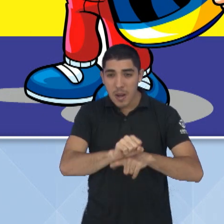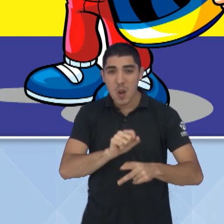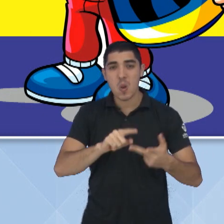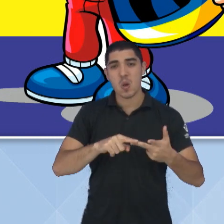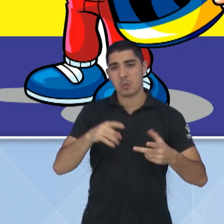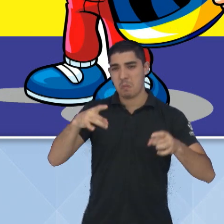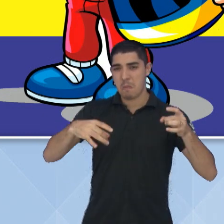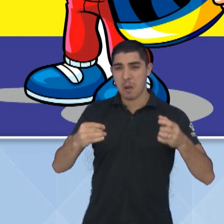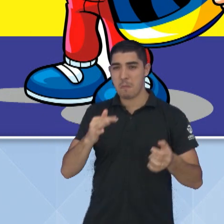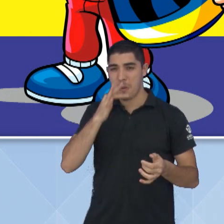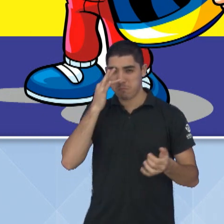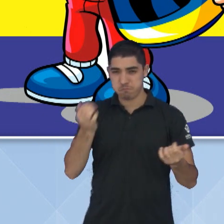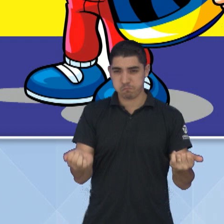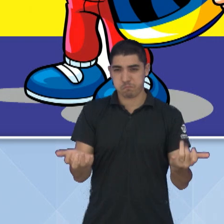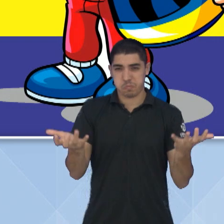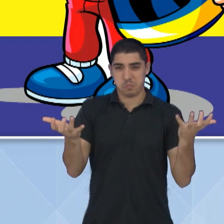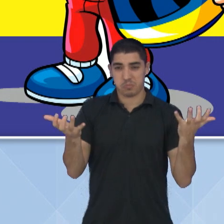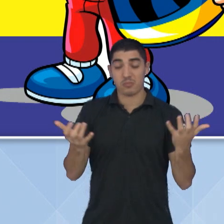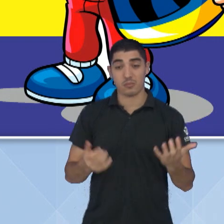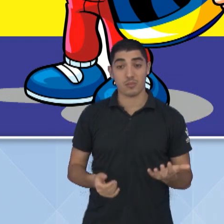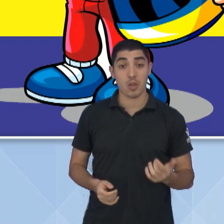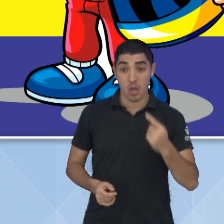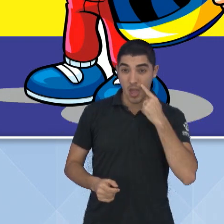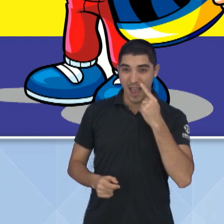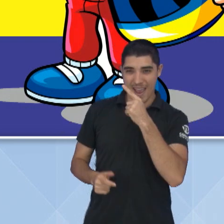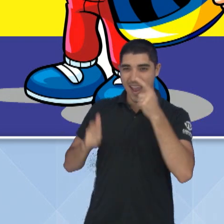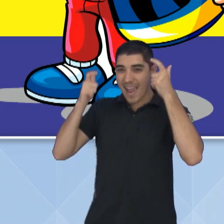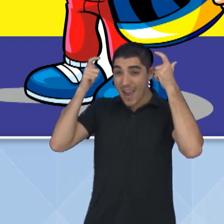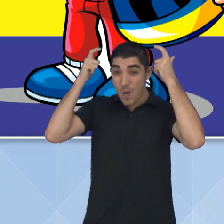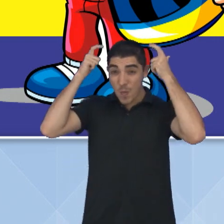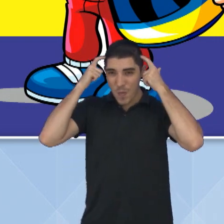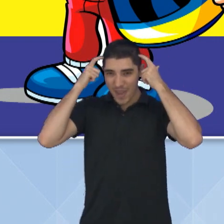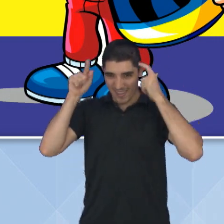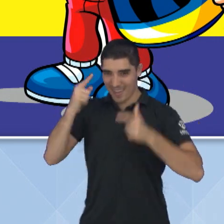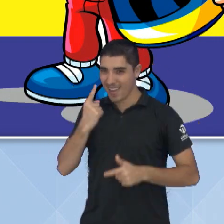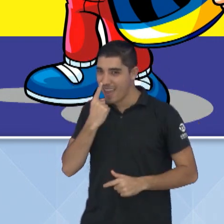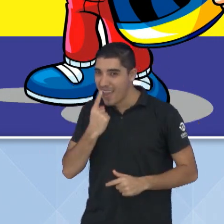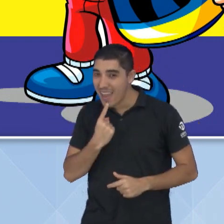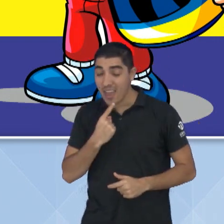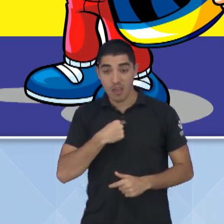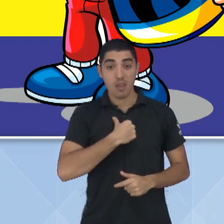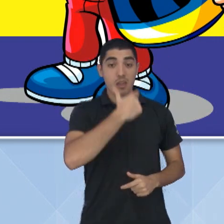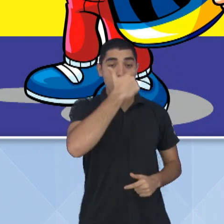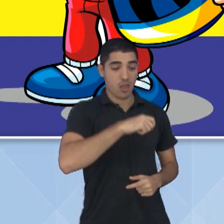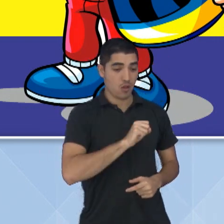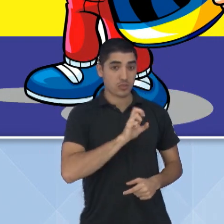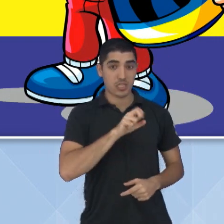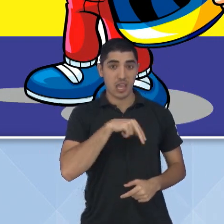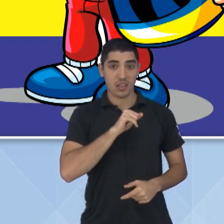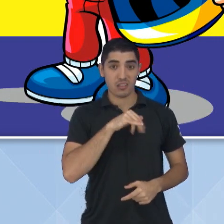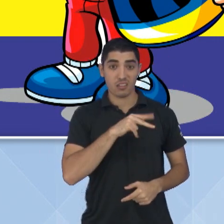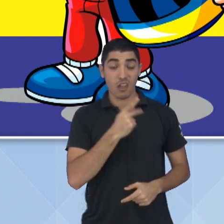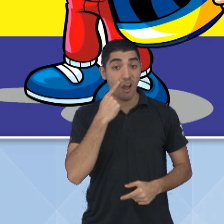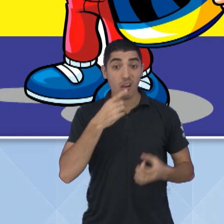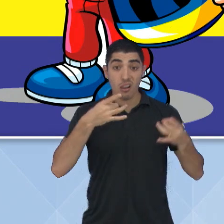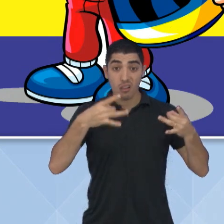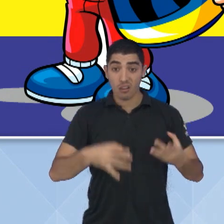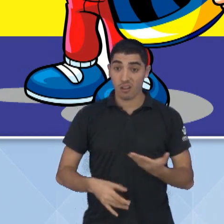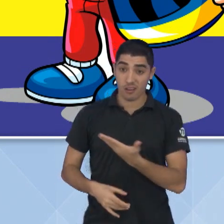capitão Moleza, o reizinho, em confronto com o Seninha, o Moleza não dá resultado, não faz nada. Está desse jeito